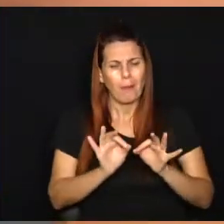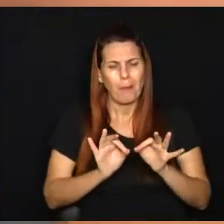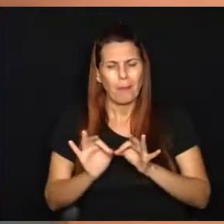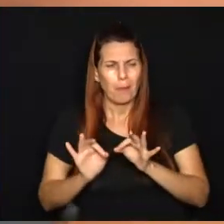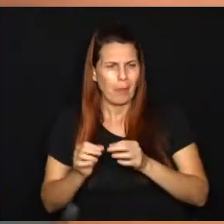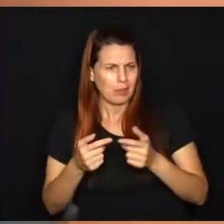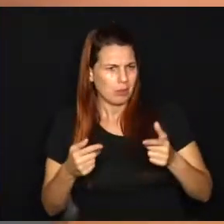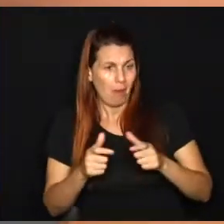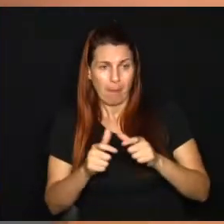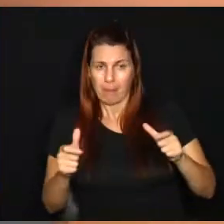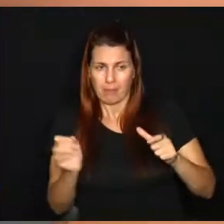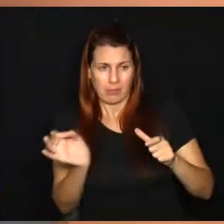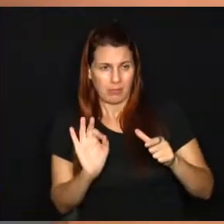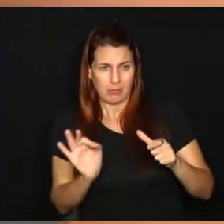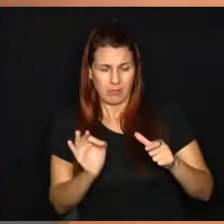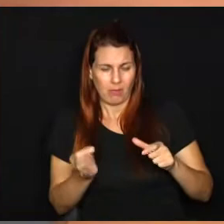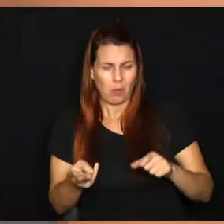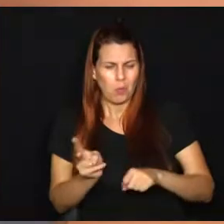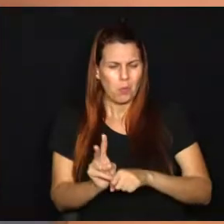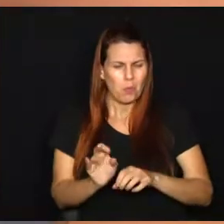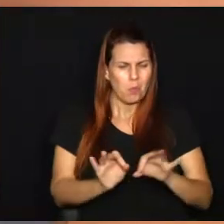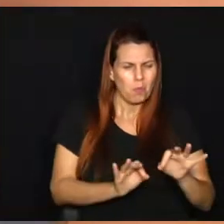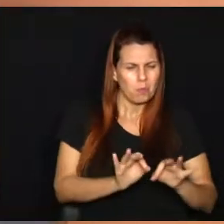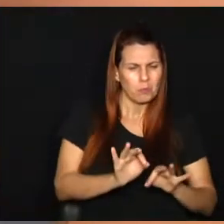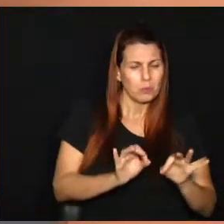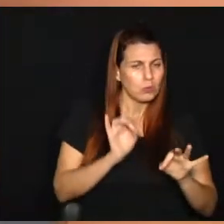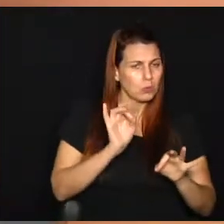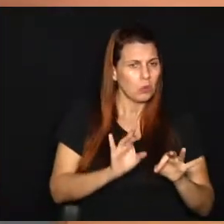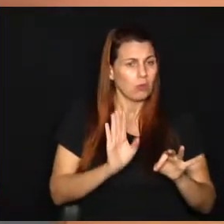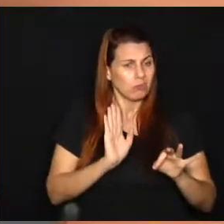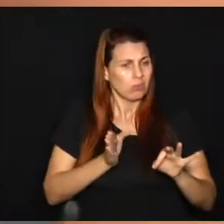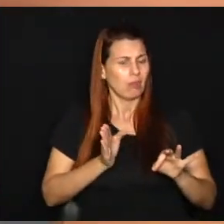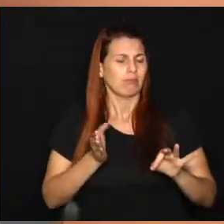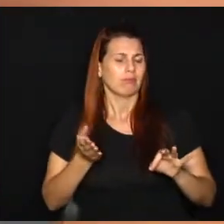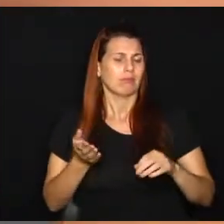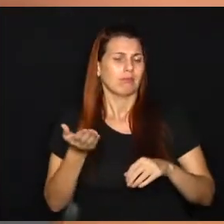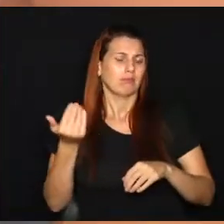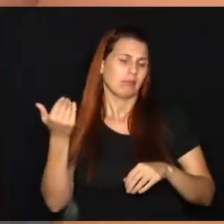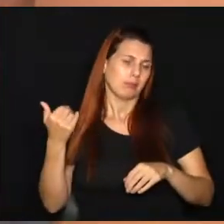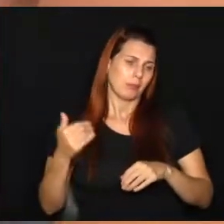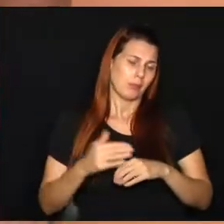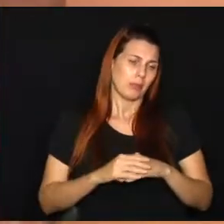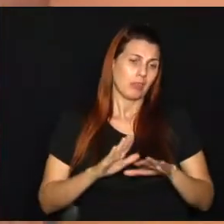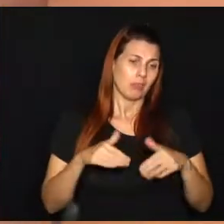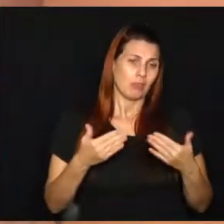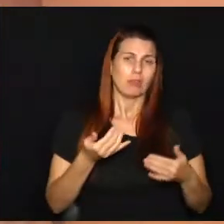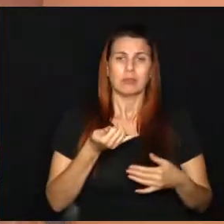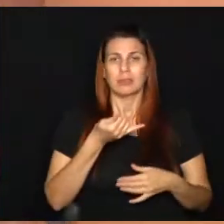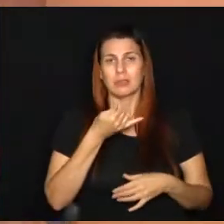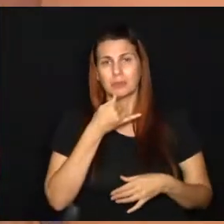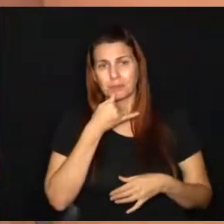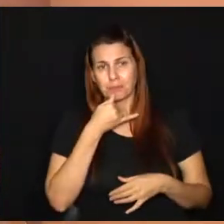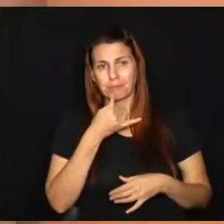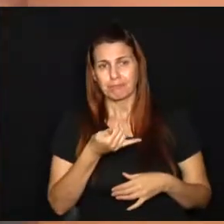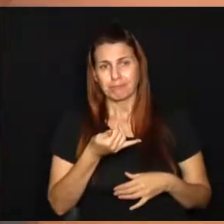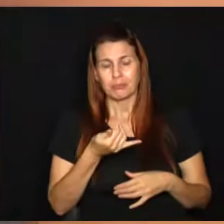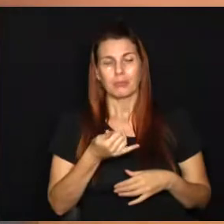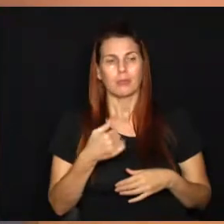ampliar nada. Então, isso é muito triste, a gente conviver com esse tipo